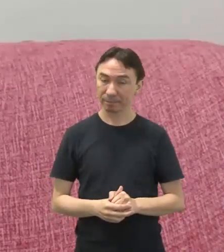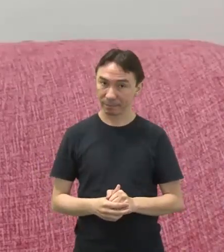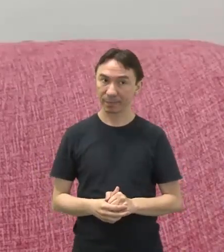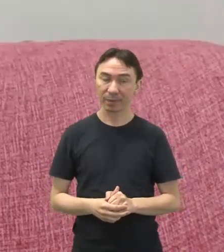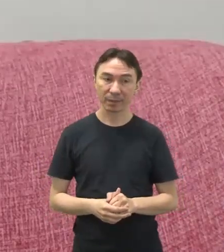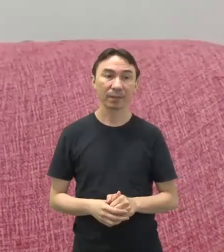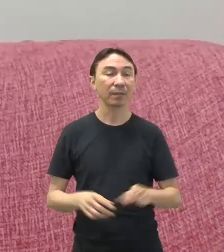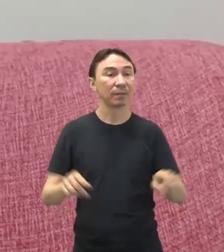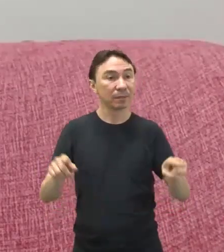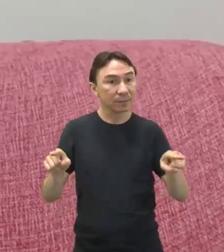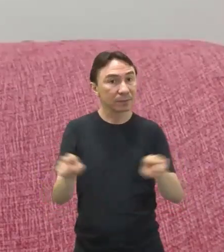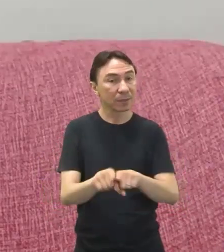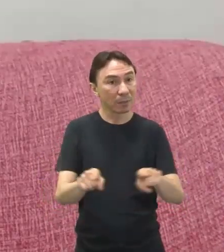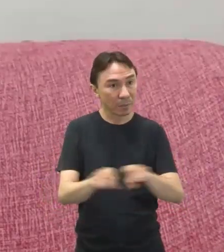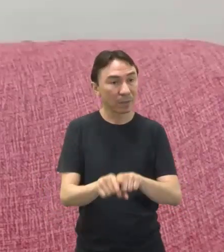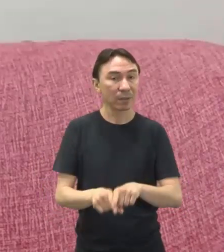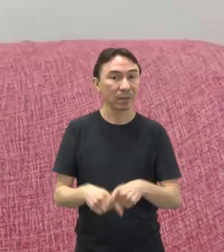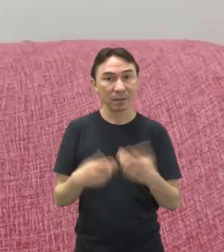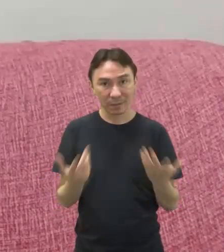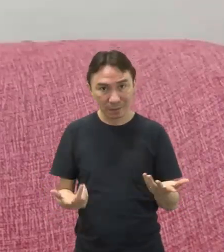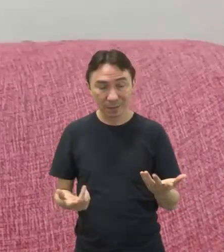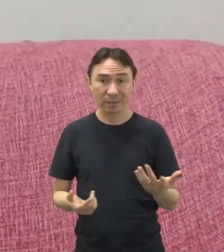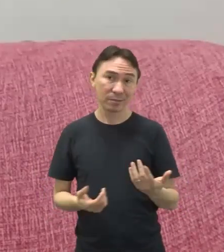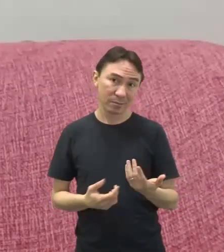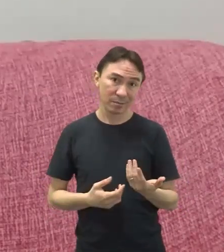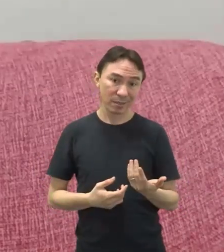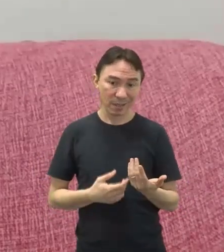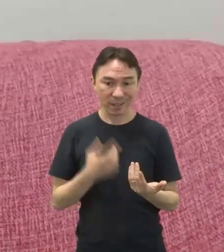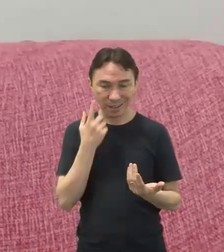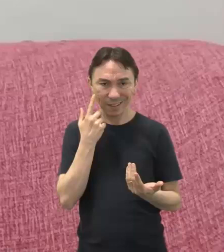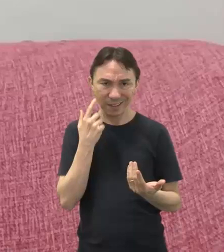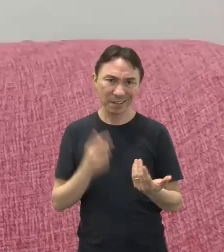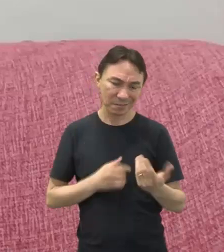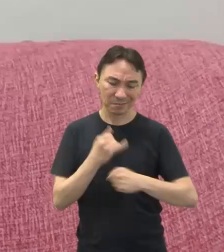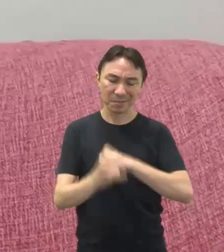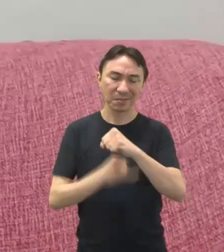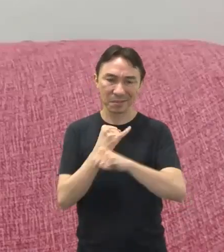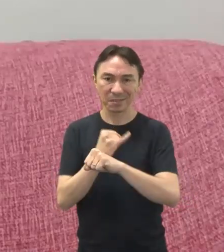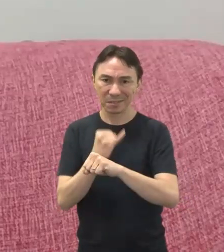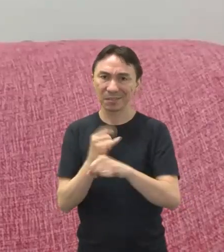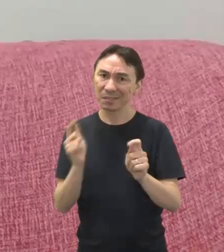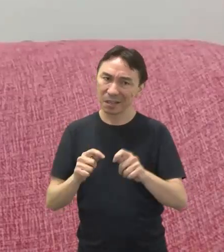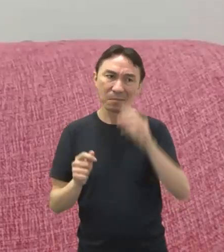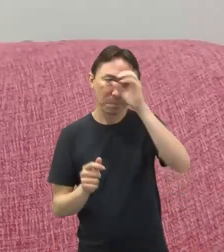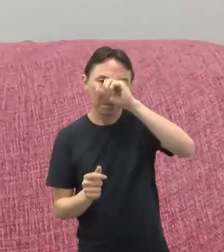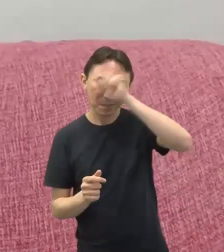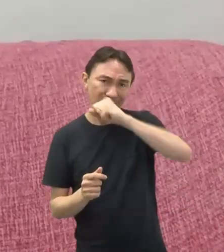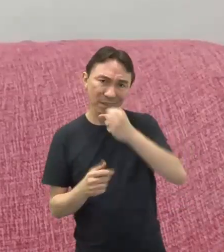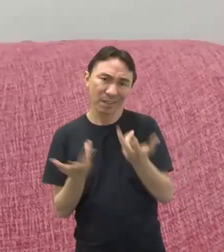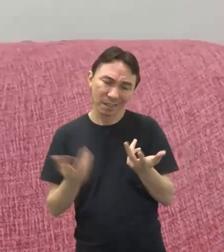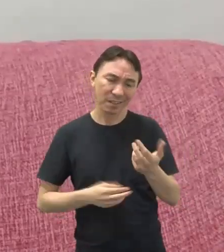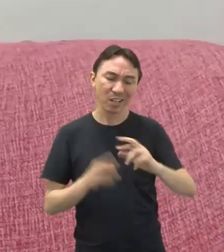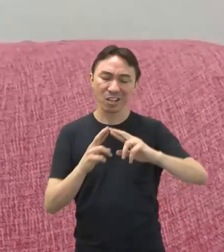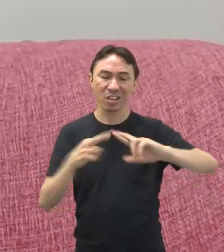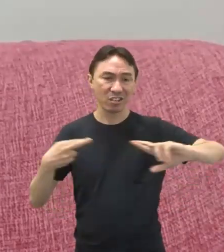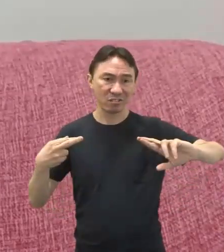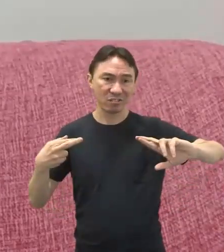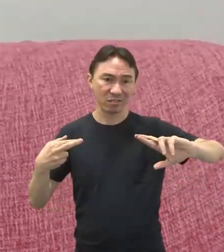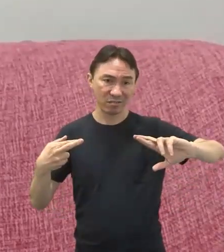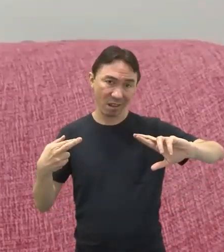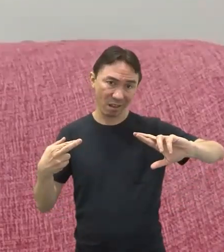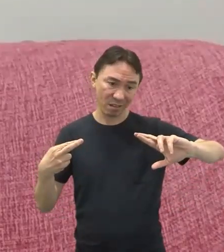também podem ser chamados de ambiente em rede e eles são essenciais para essa interação entre os pares